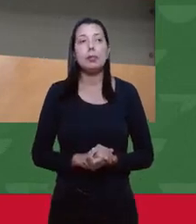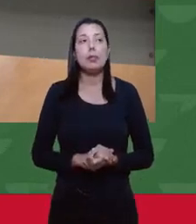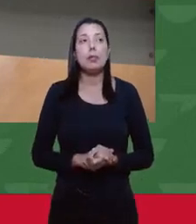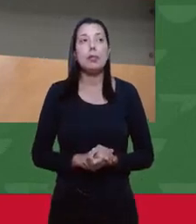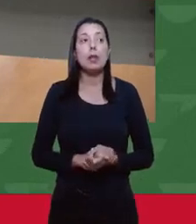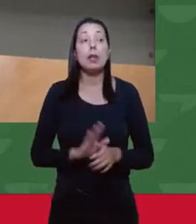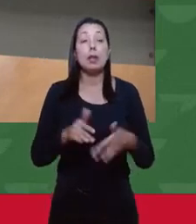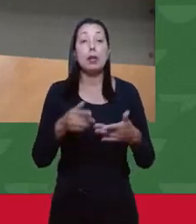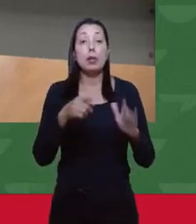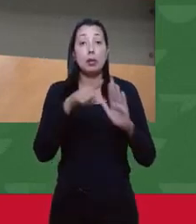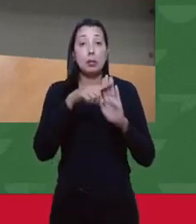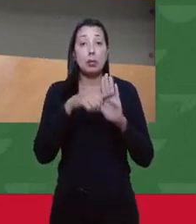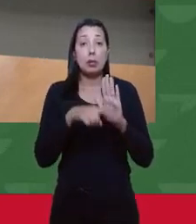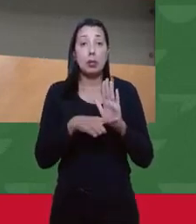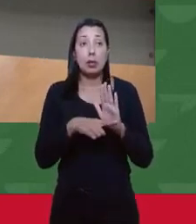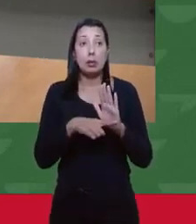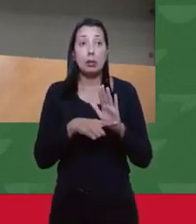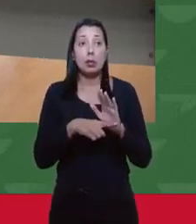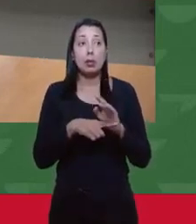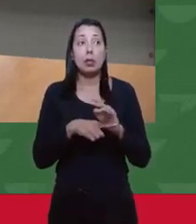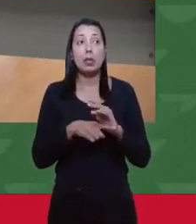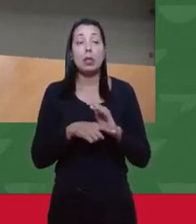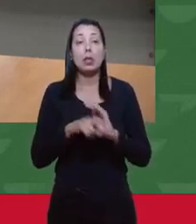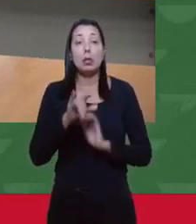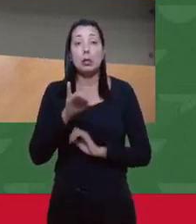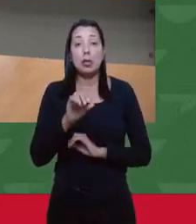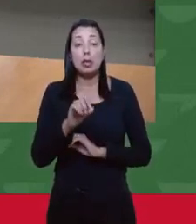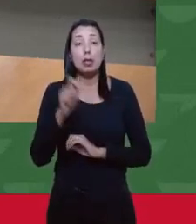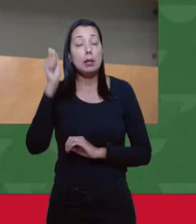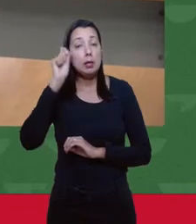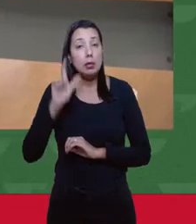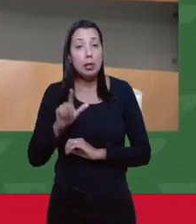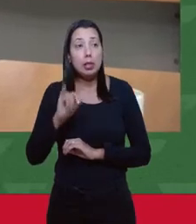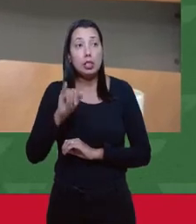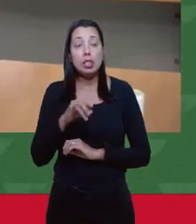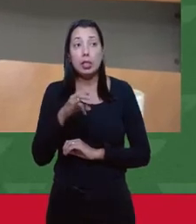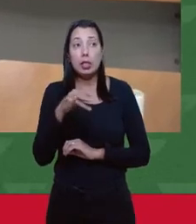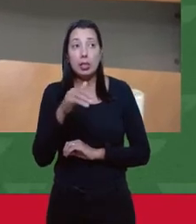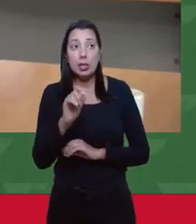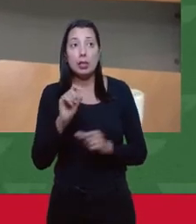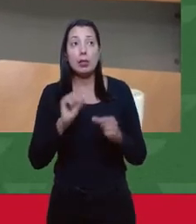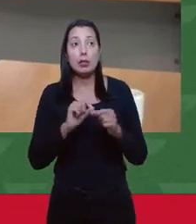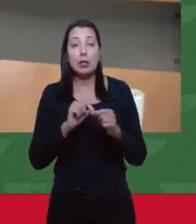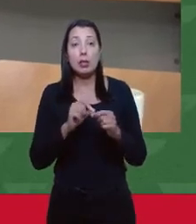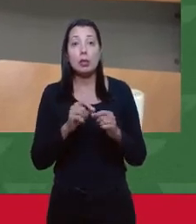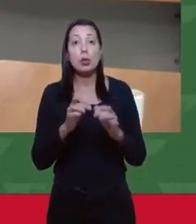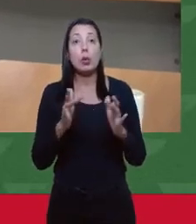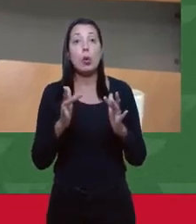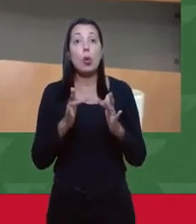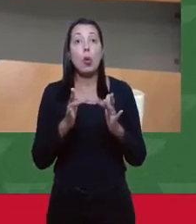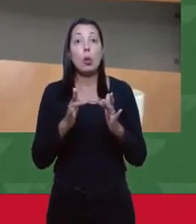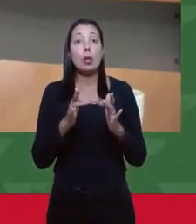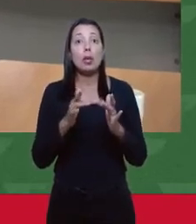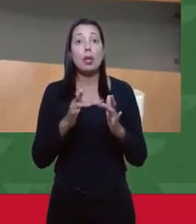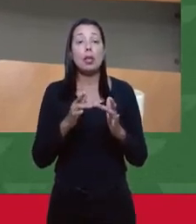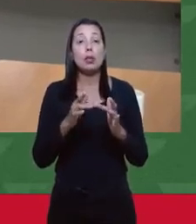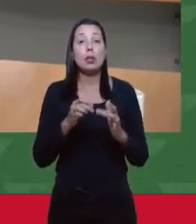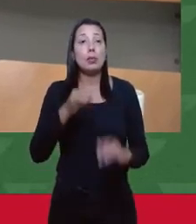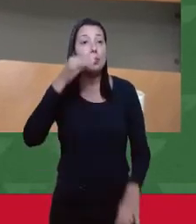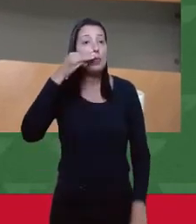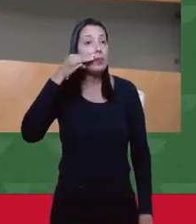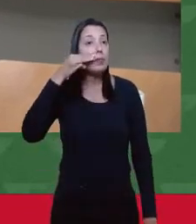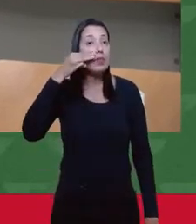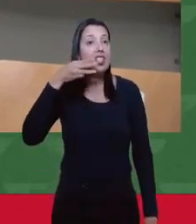Para esse programa, Luiziana e Maria do Rosário e Janaína, eu fiz um contato com Jean